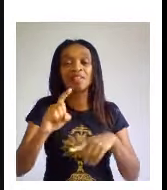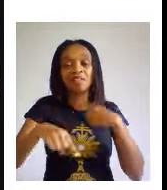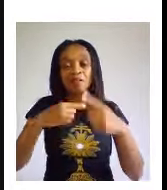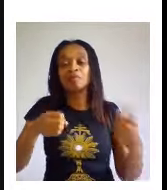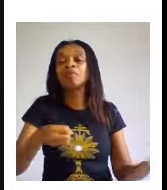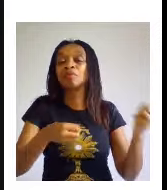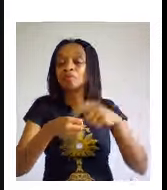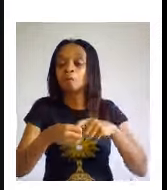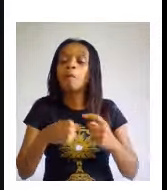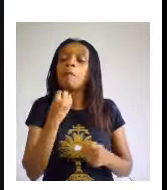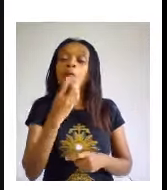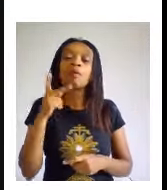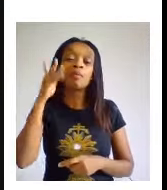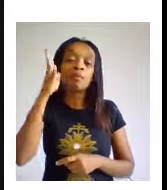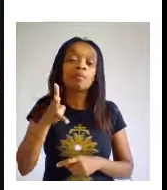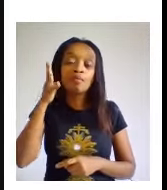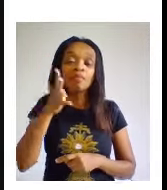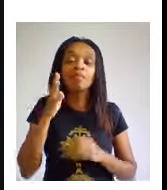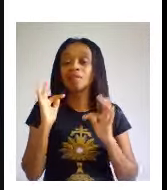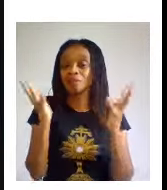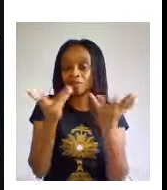gente? Boa palestra a todos.